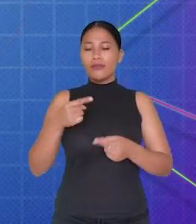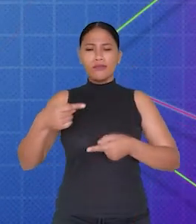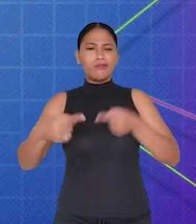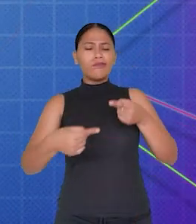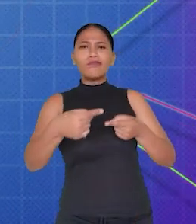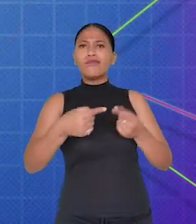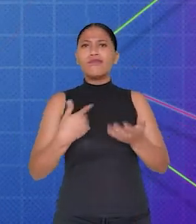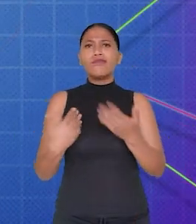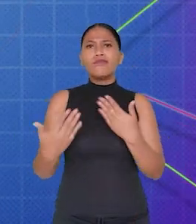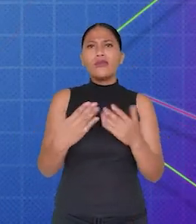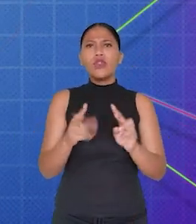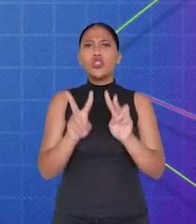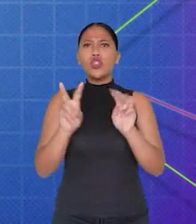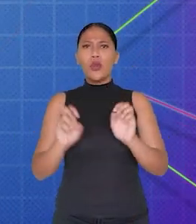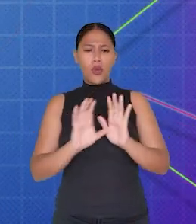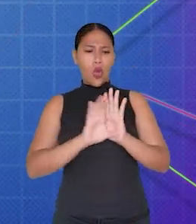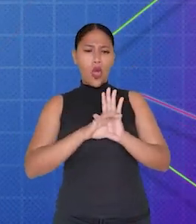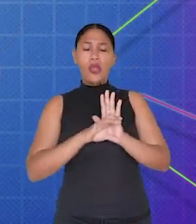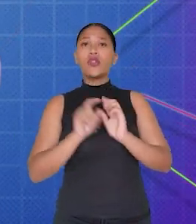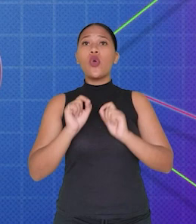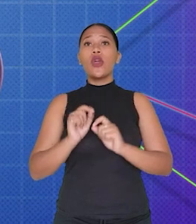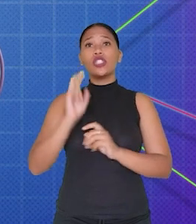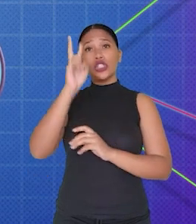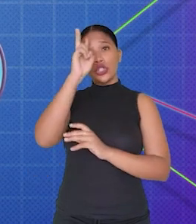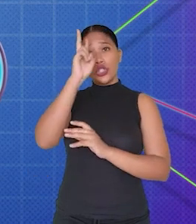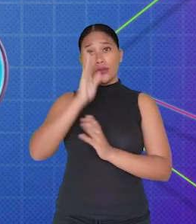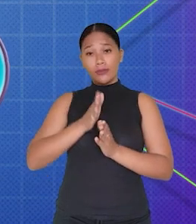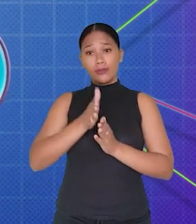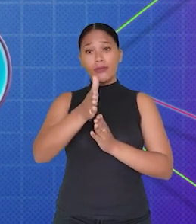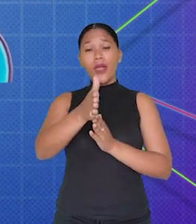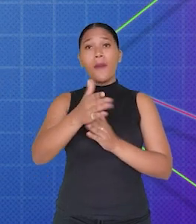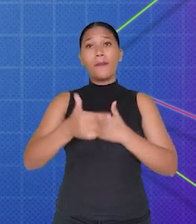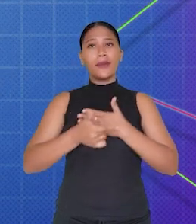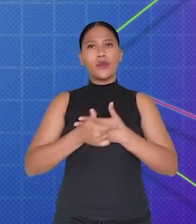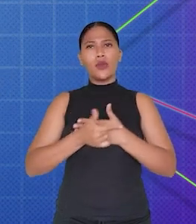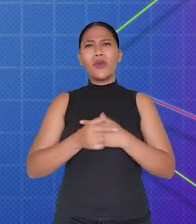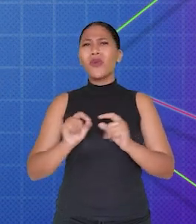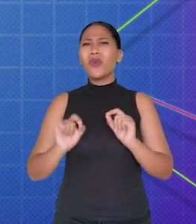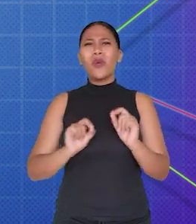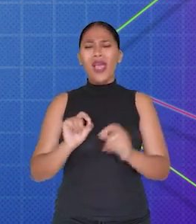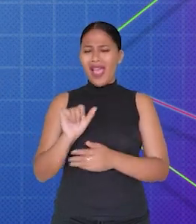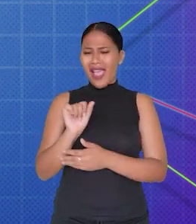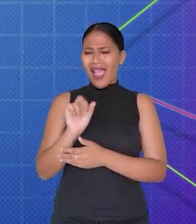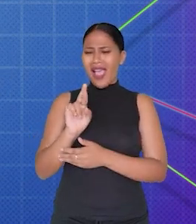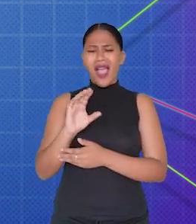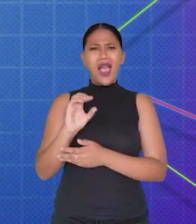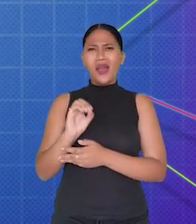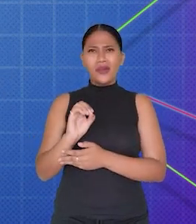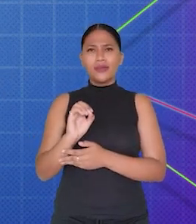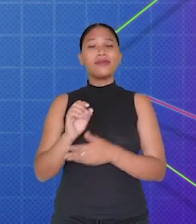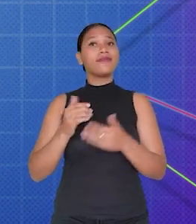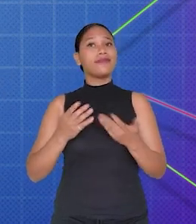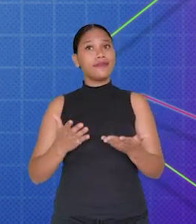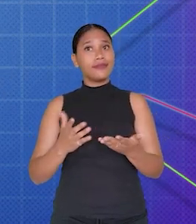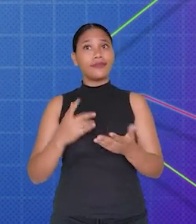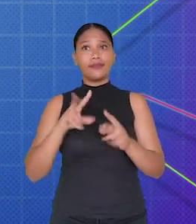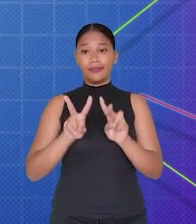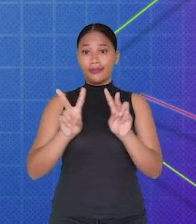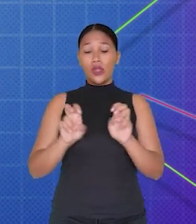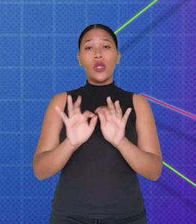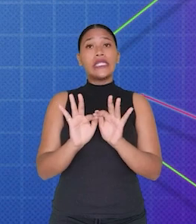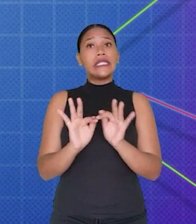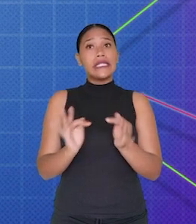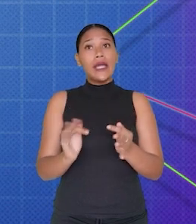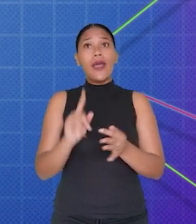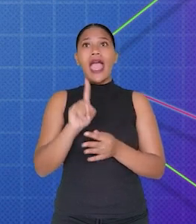estamos aqui para discutir sobre o conceito de arco de personagem em jogos. Agora, o que é o arco de personagem em jogos? Bem, em